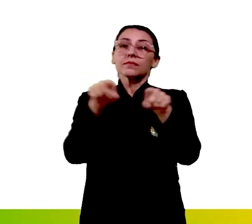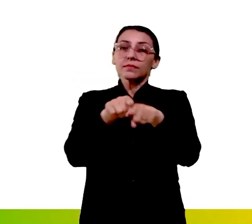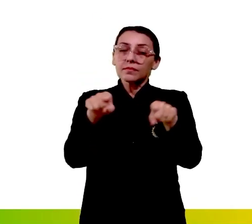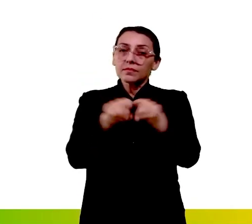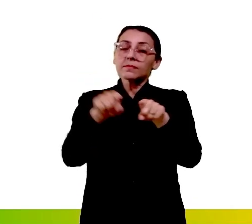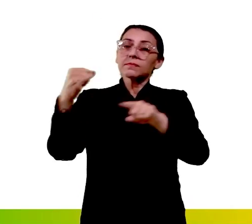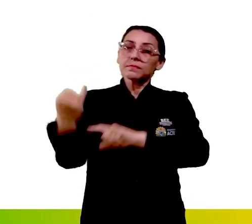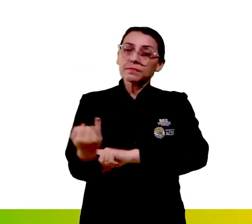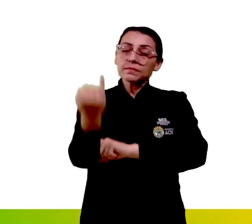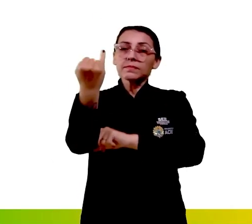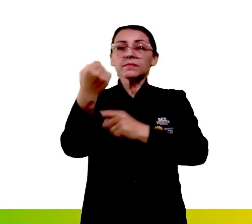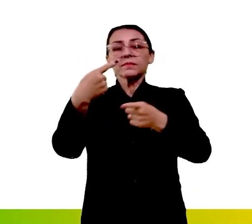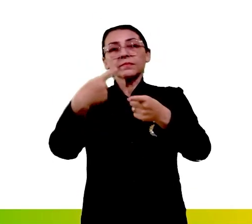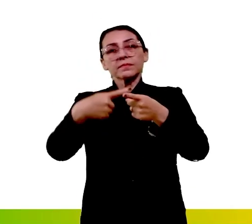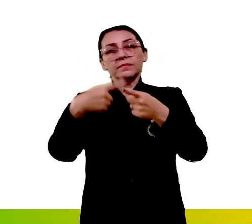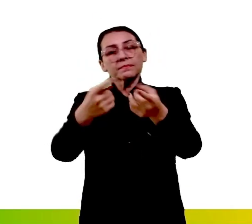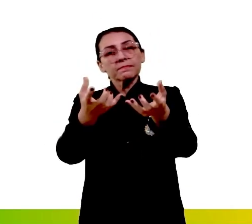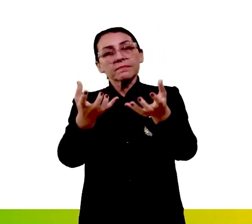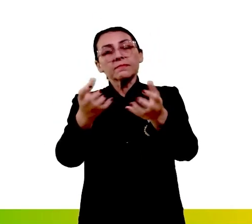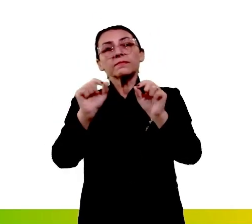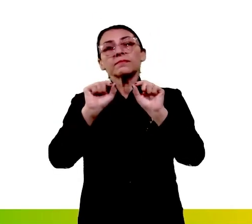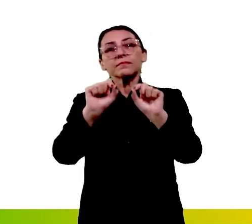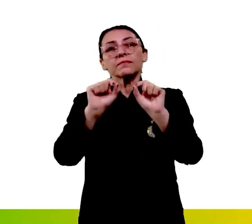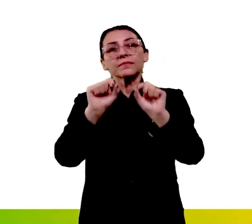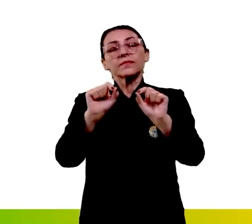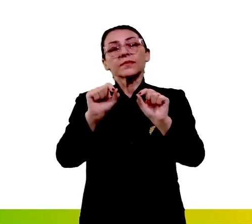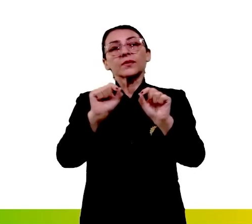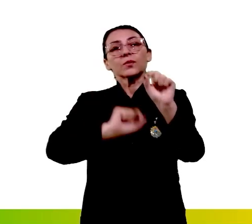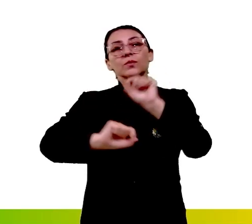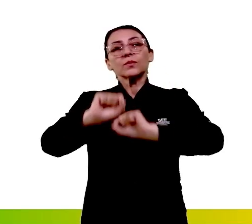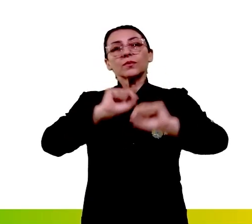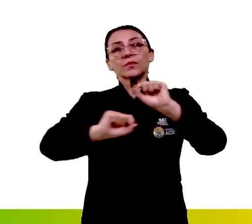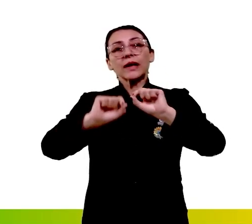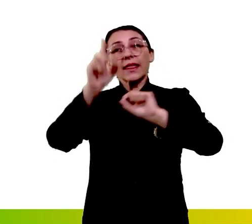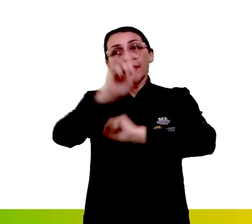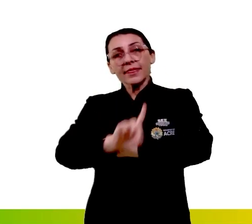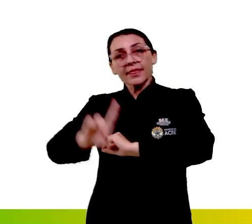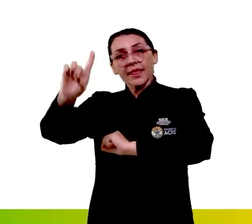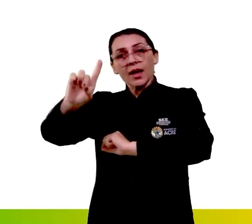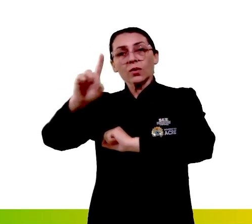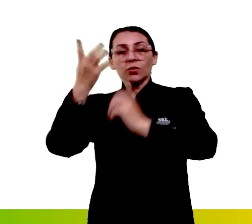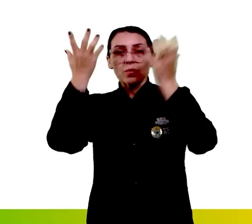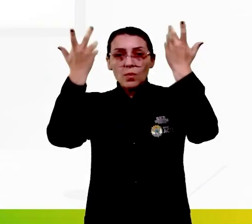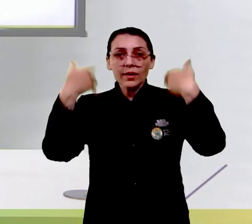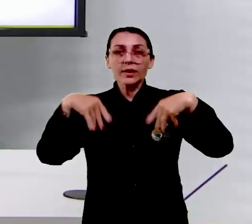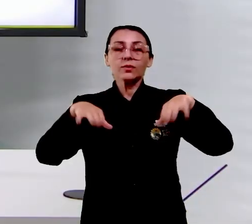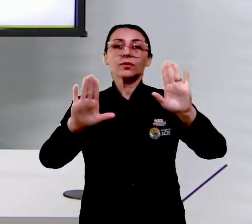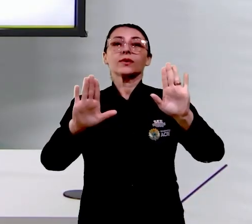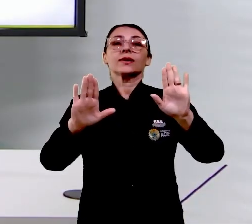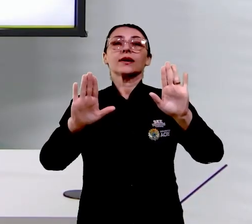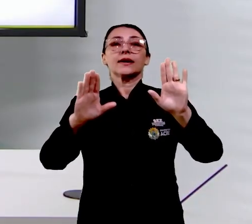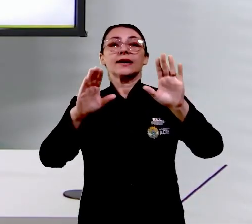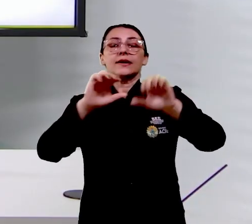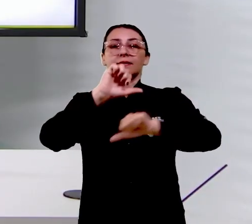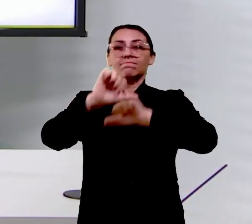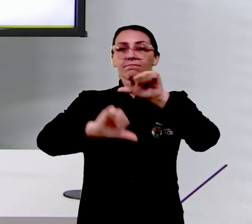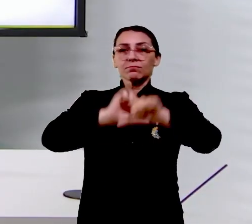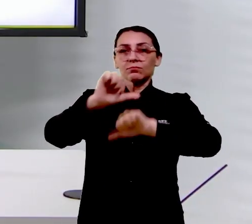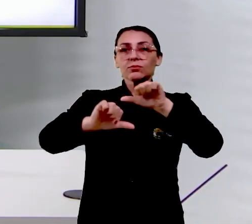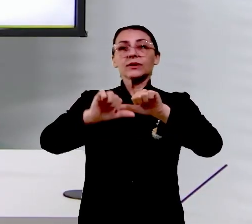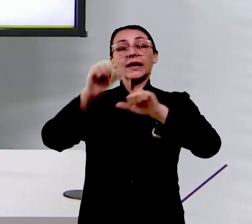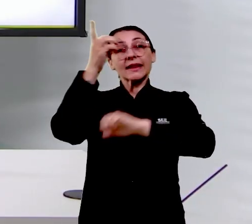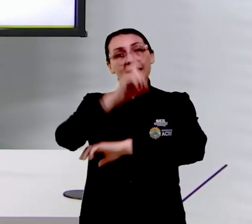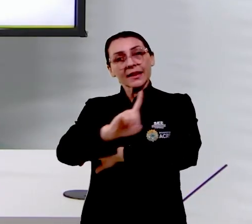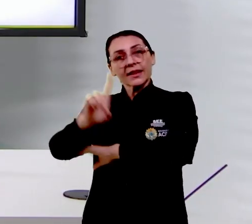muito importante porque ele vai querer fazer coincidir Deus com a natureza e a natureza com Deus. Então, Deus